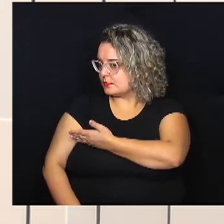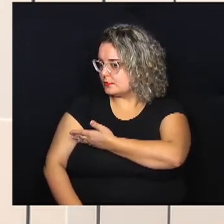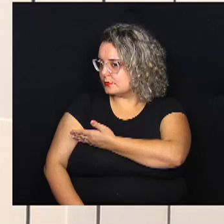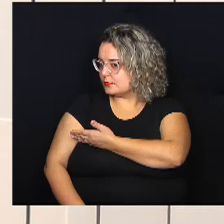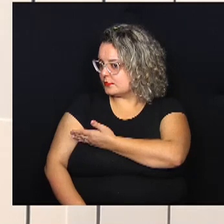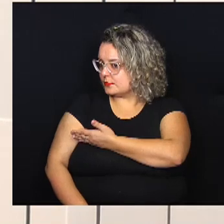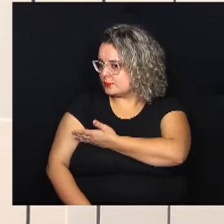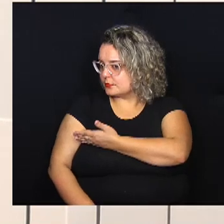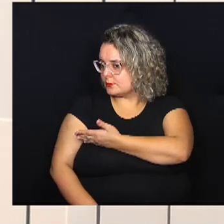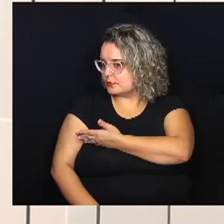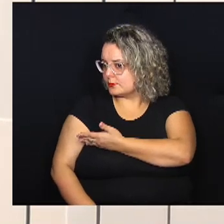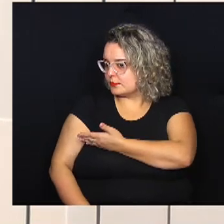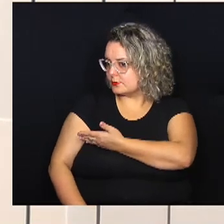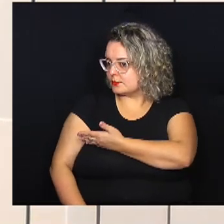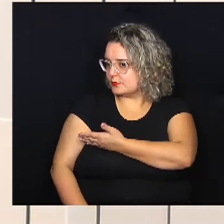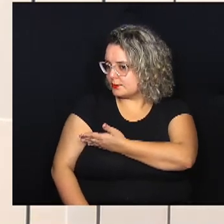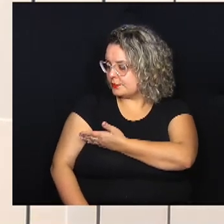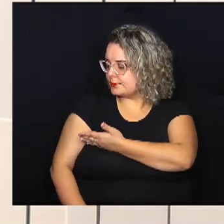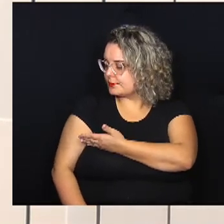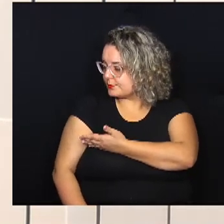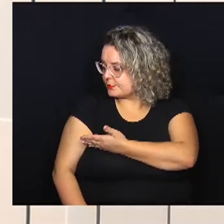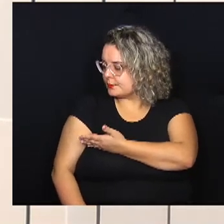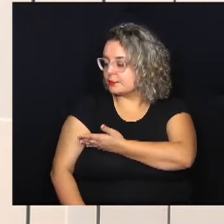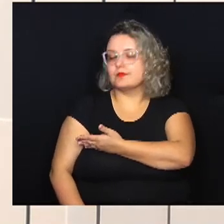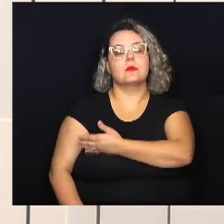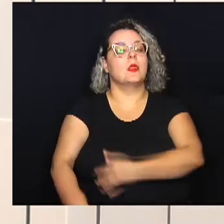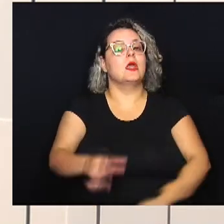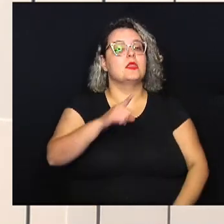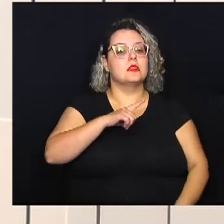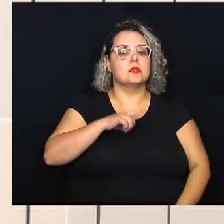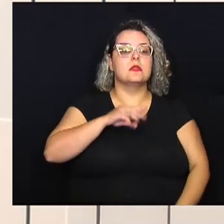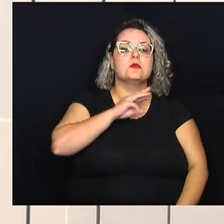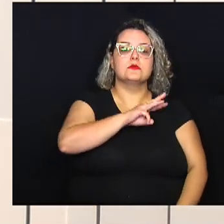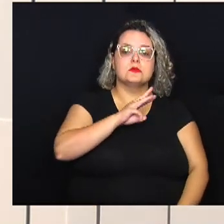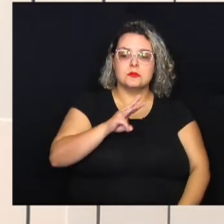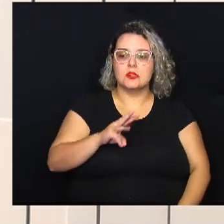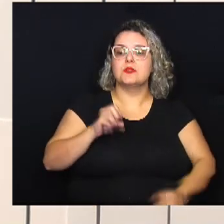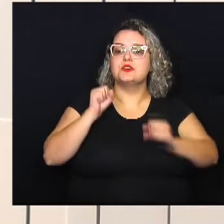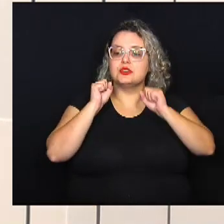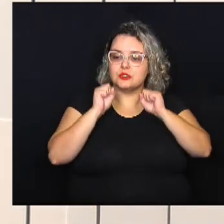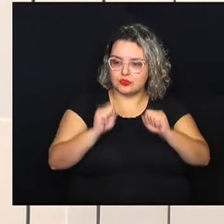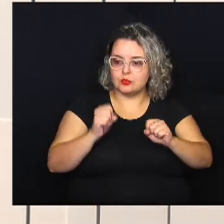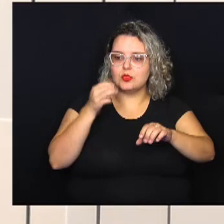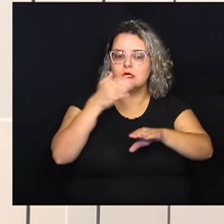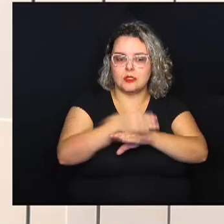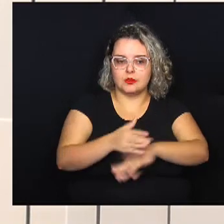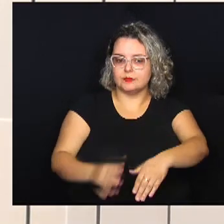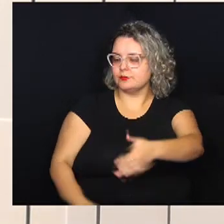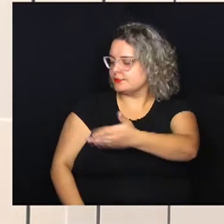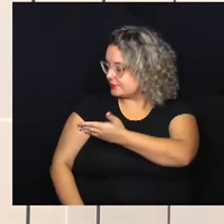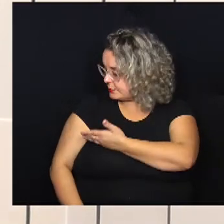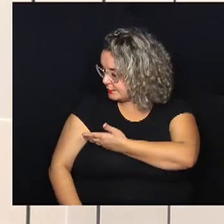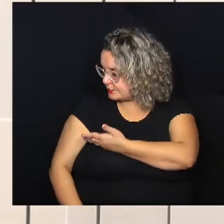99702 6605. Existe um site também que você pode entrar, que é o